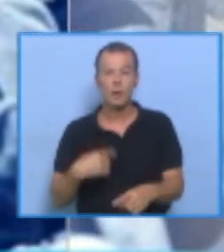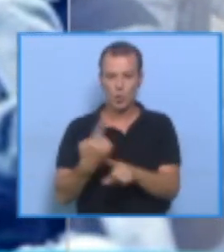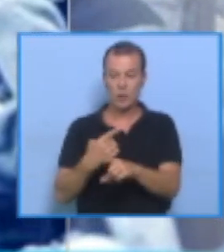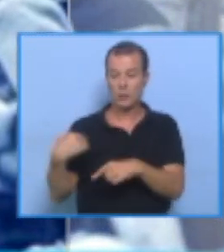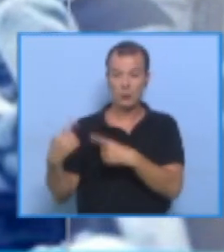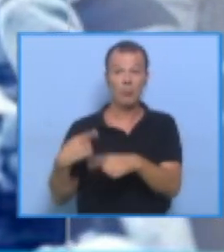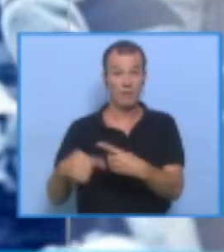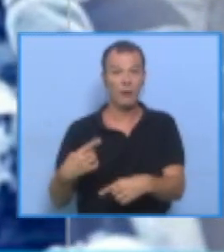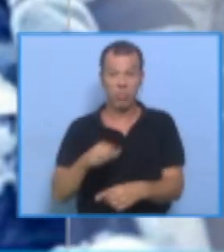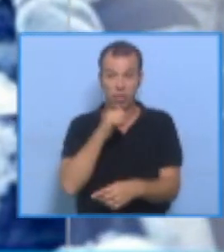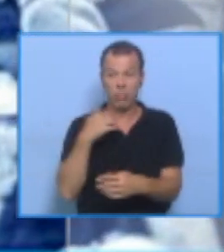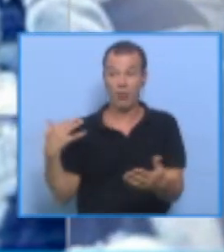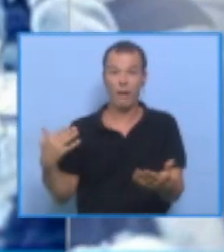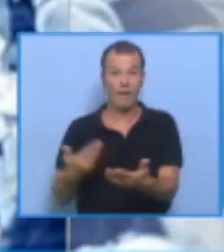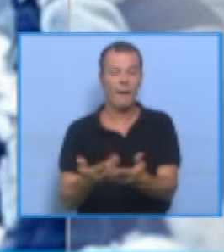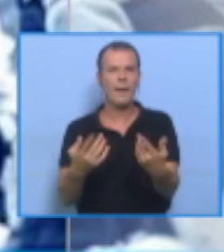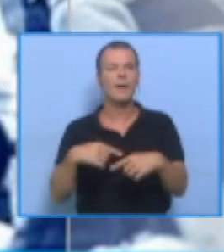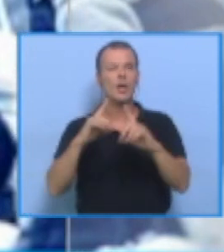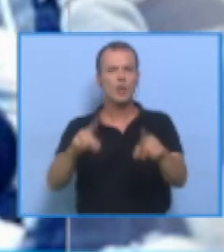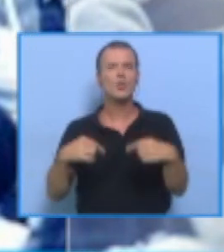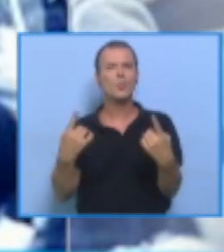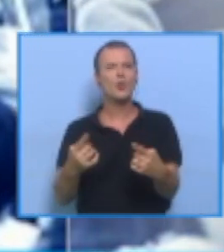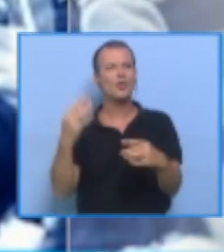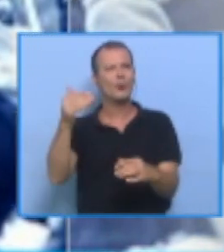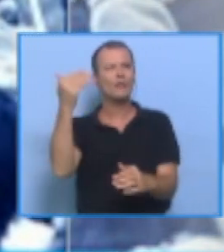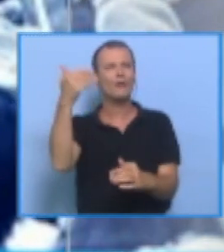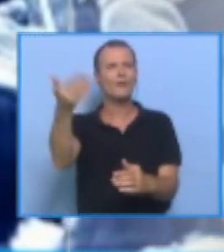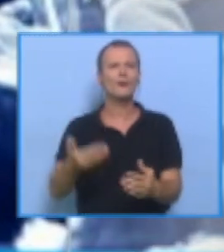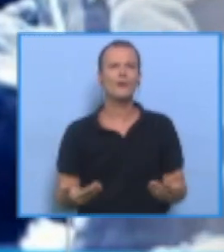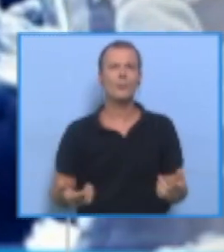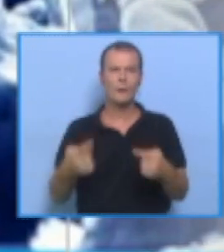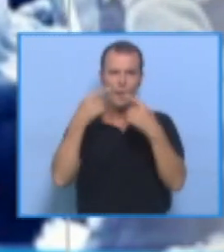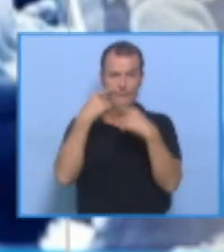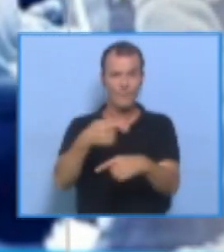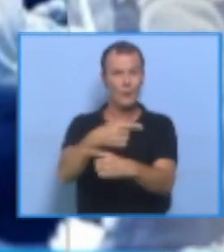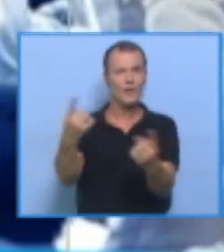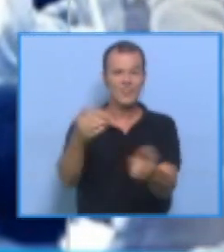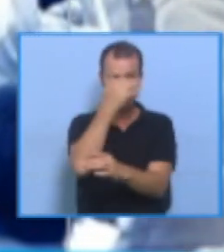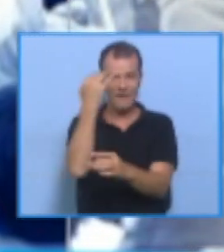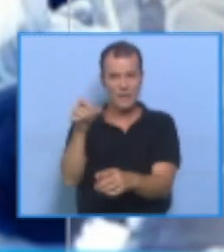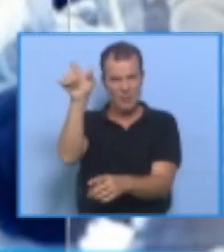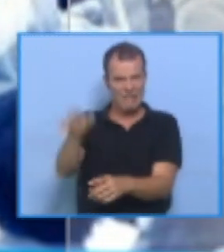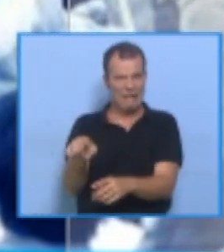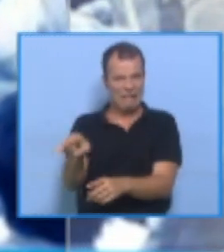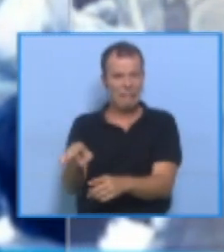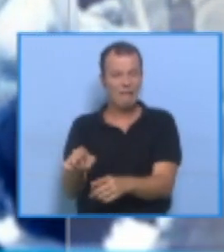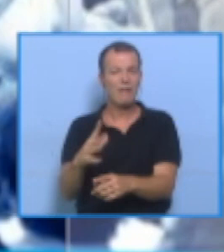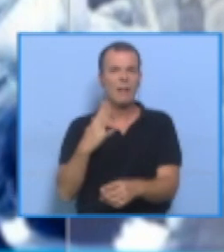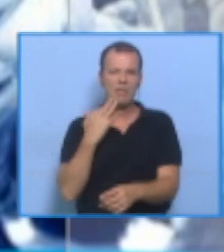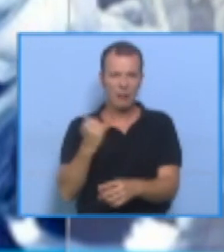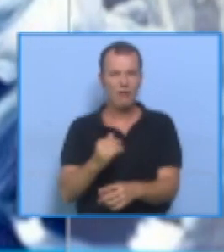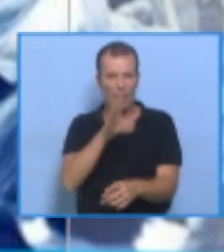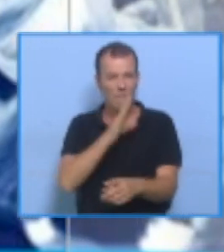tradicional para reunir aqui algum consenso. Isto depois, futuramente, pode-se revelar difícil para ela para fazer